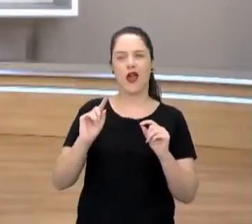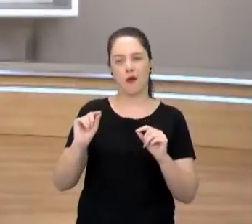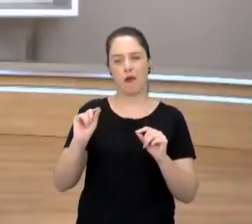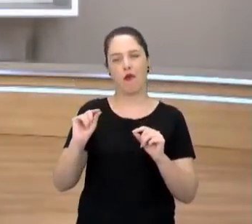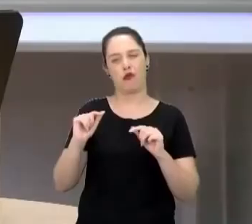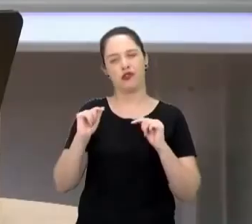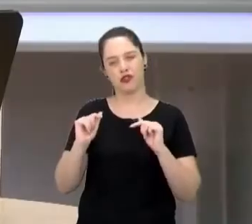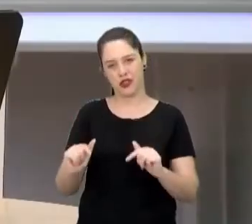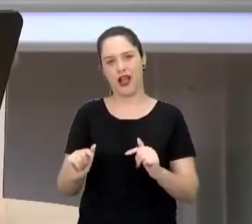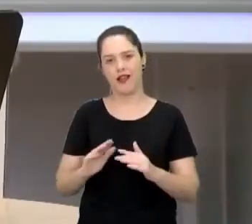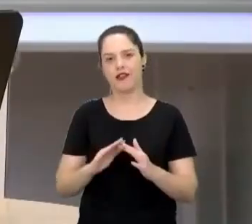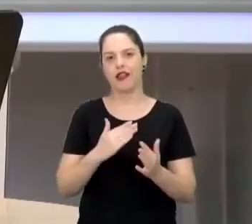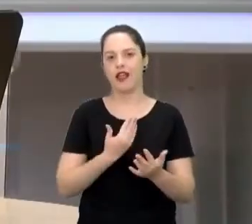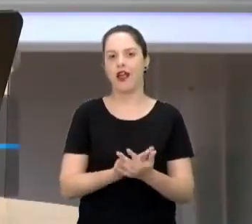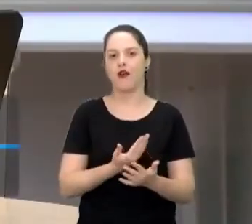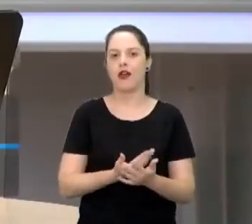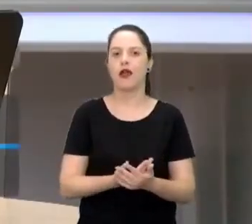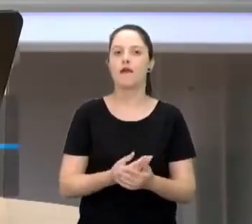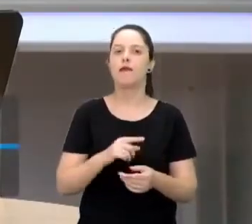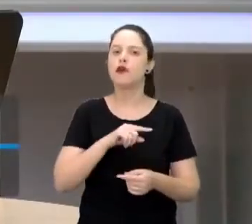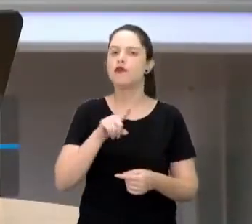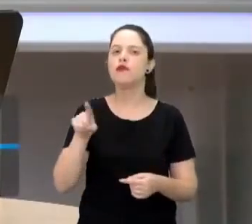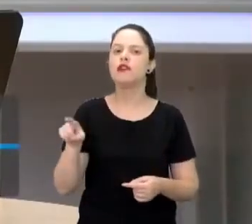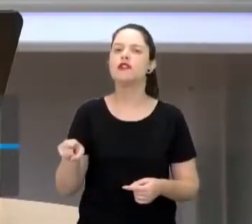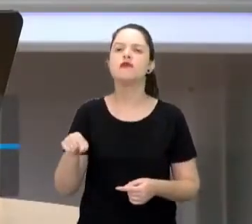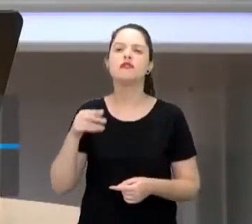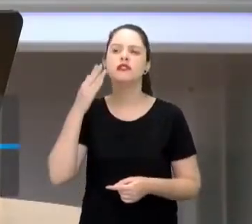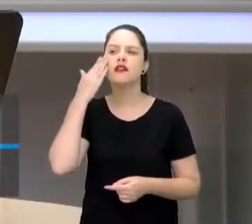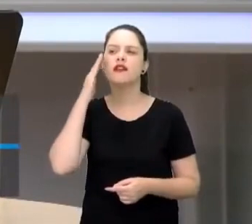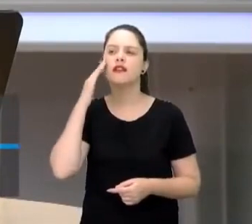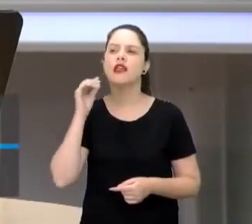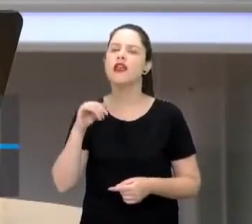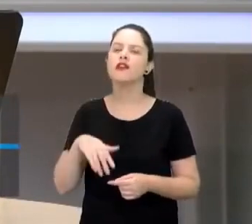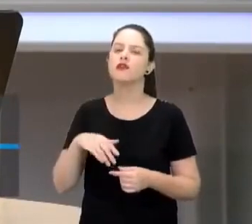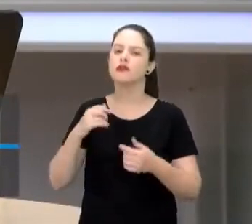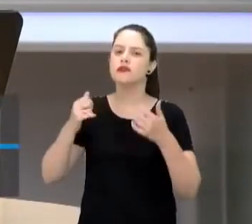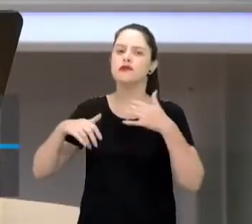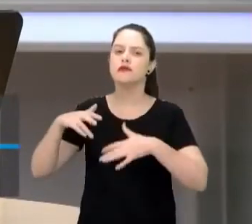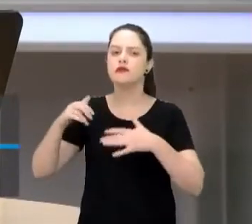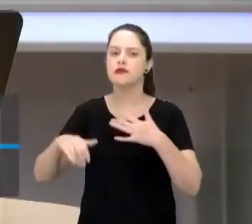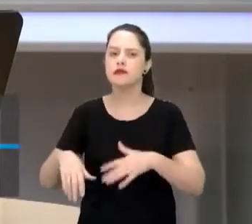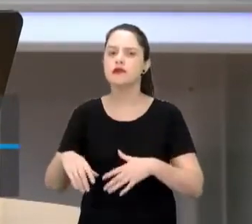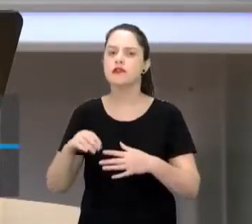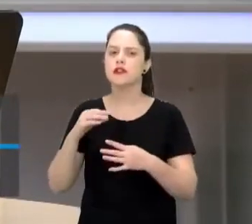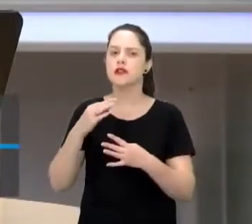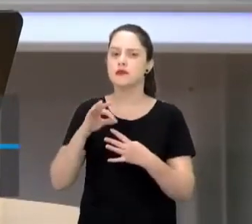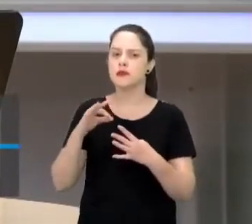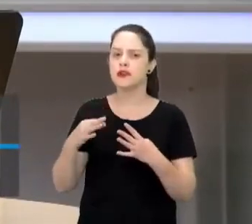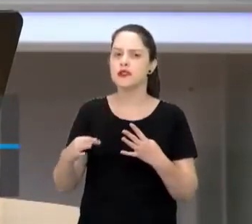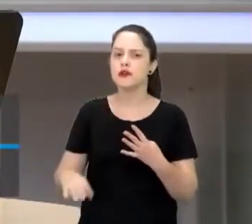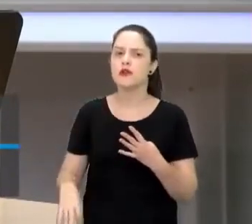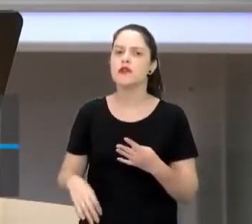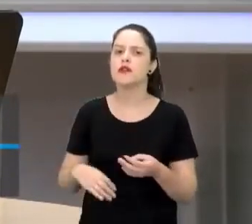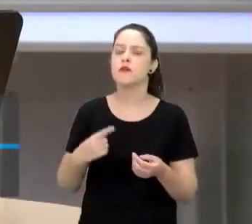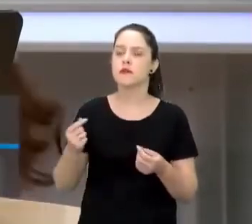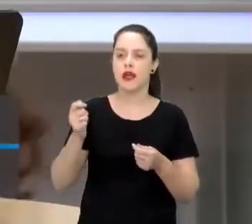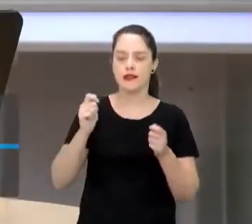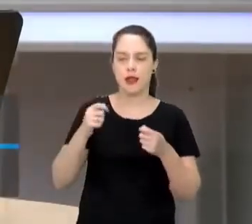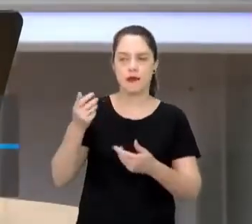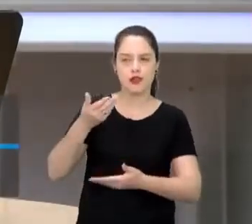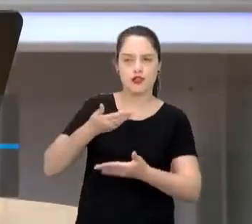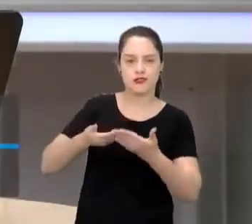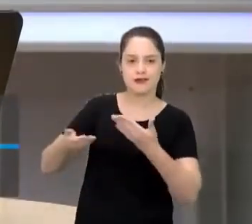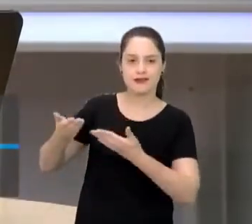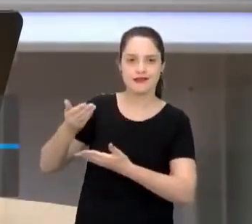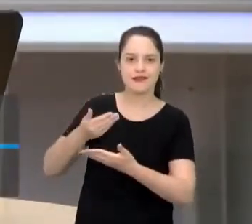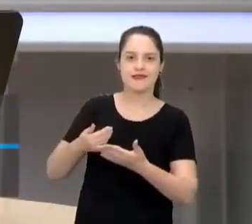né, a gente quer saber de vocês, o que vocês entendem primeiro aí de cada um desses princípios pra gente conseguir aí fazer um bate-bola, né, um jogo